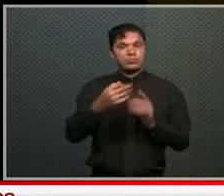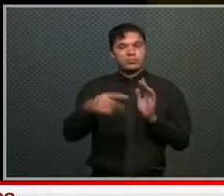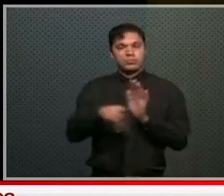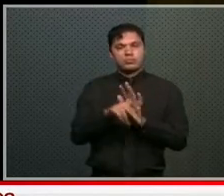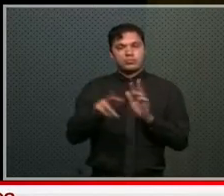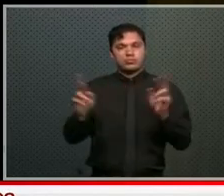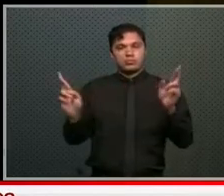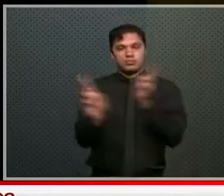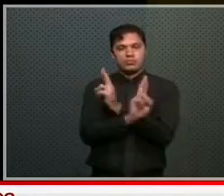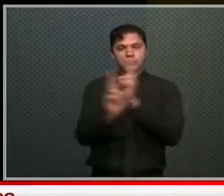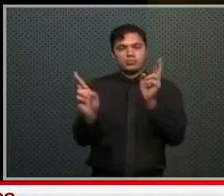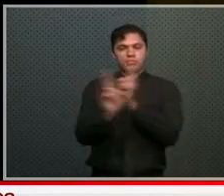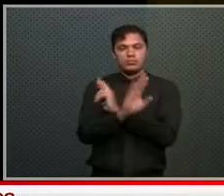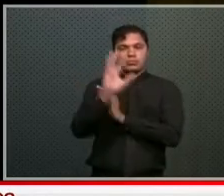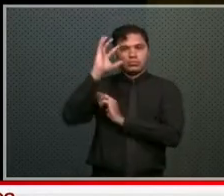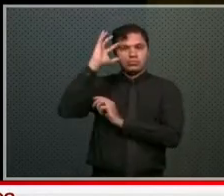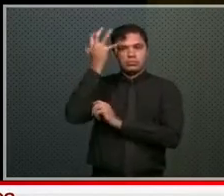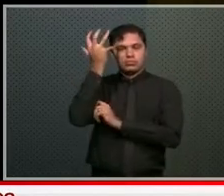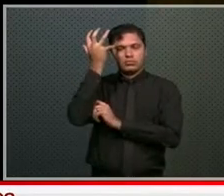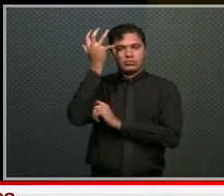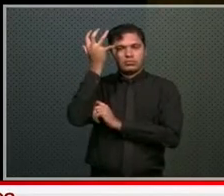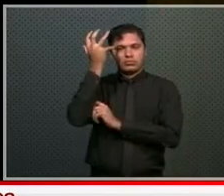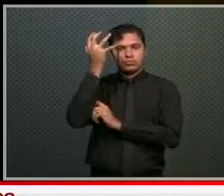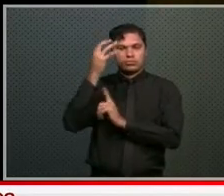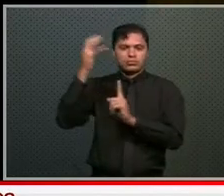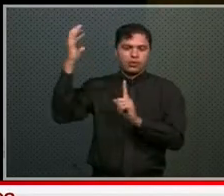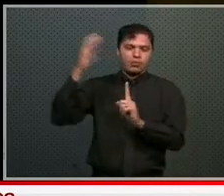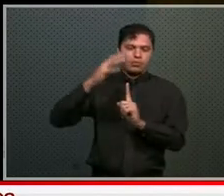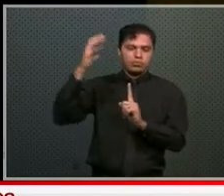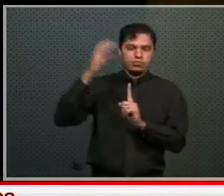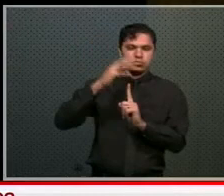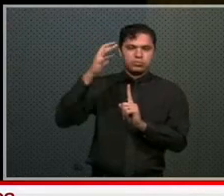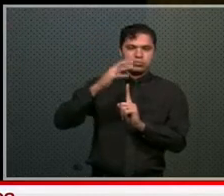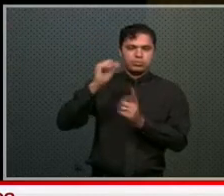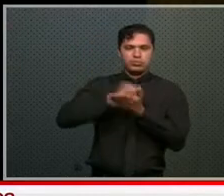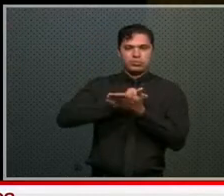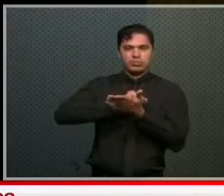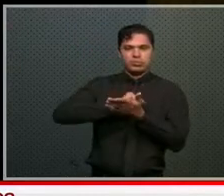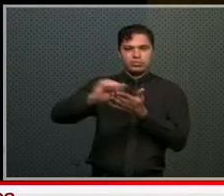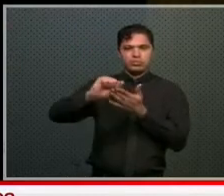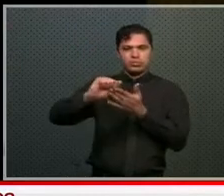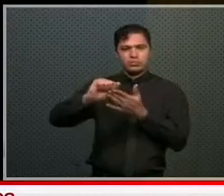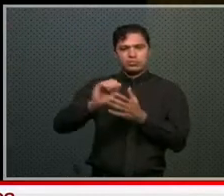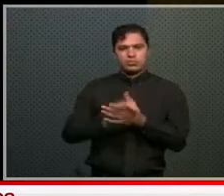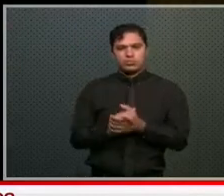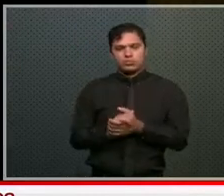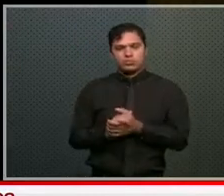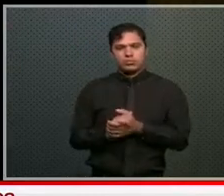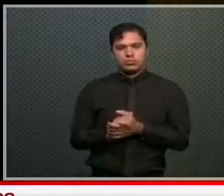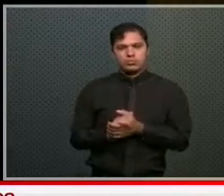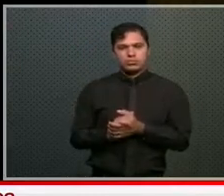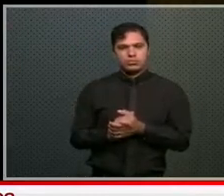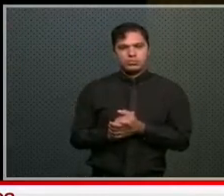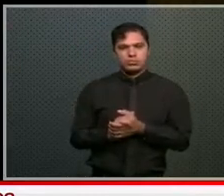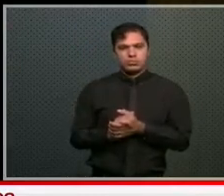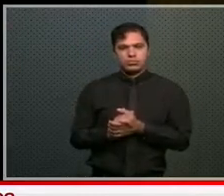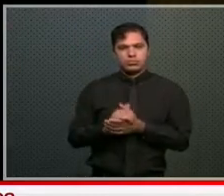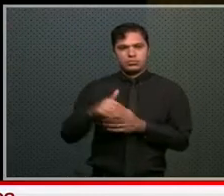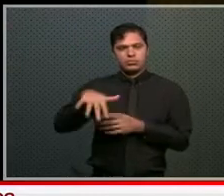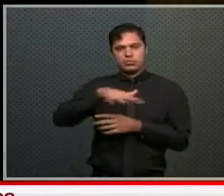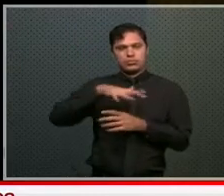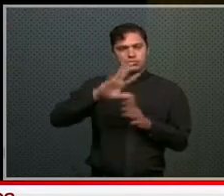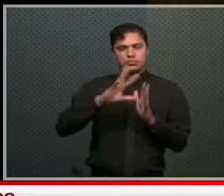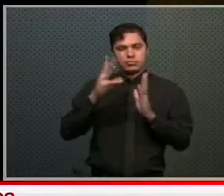as inter-relações climáticas e o impactos das ações antropogênicas não é no ambiente